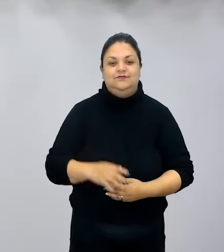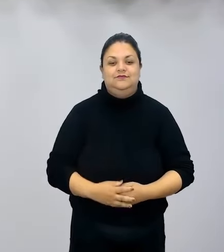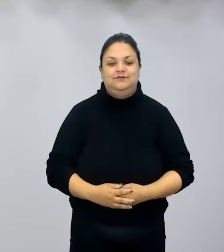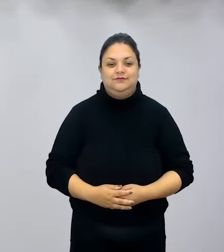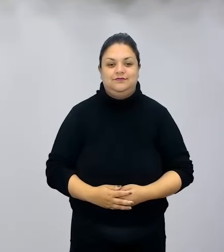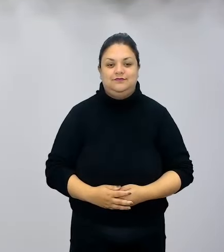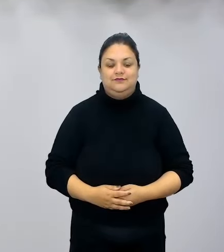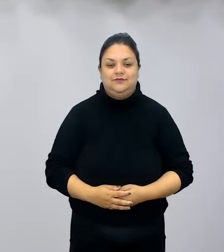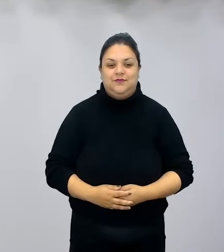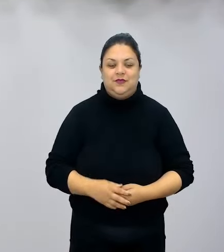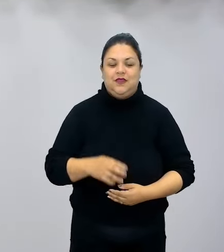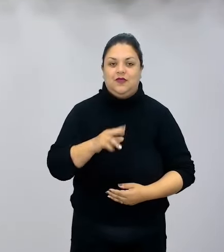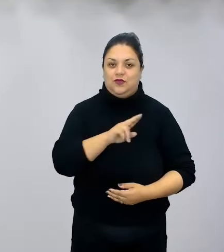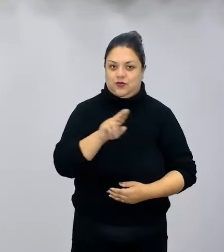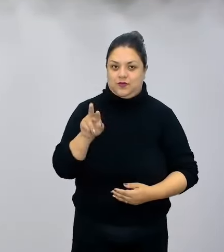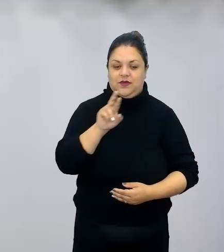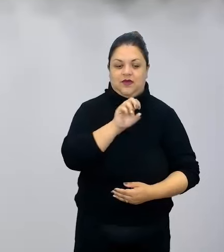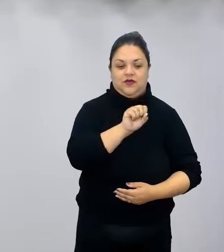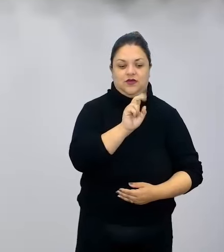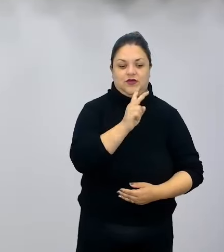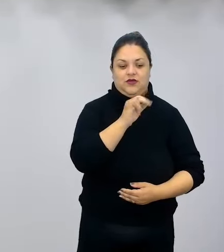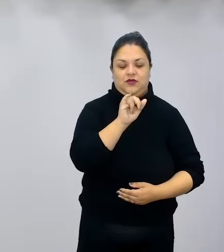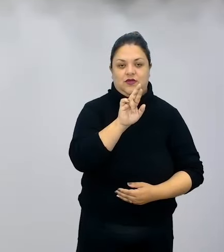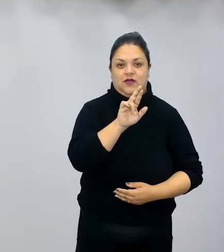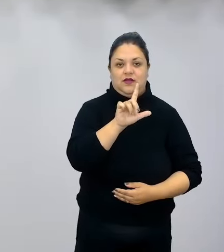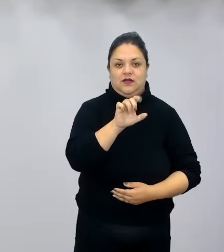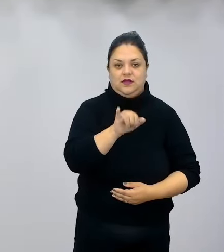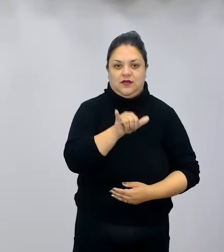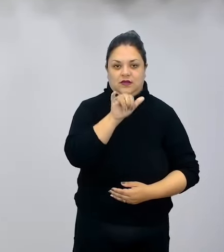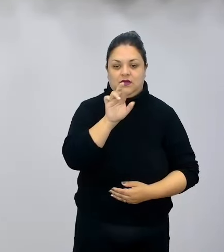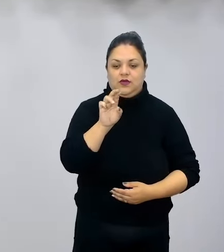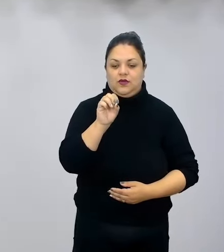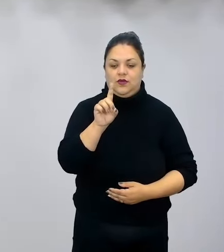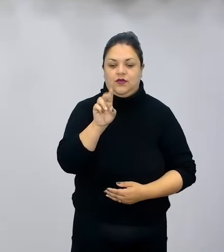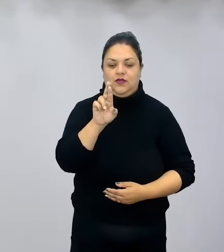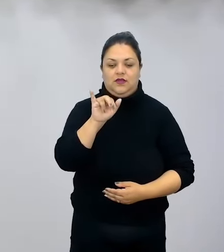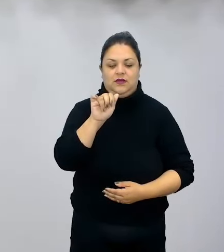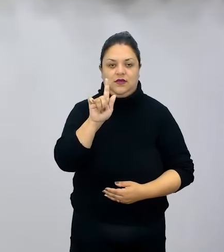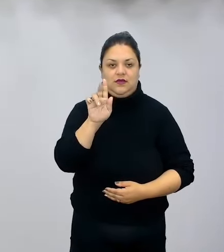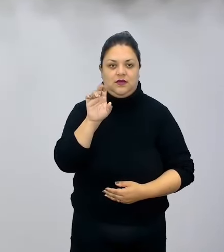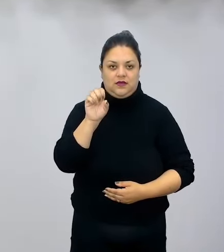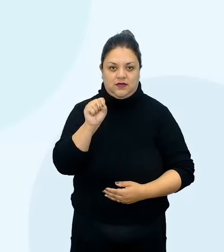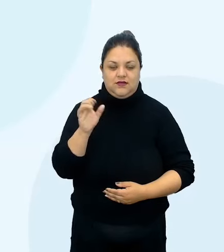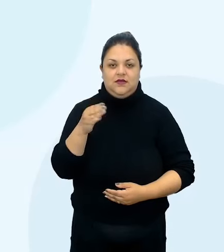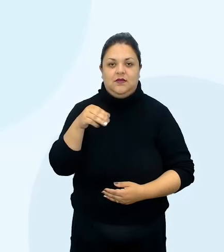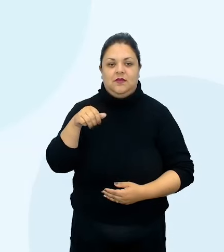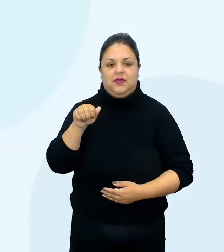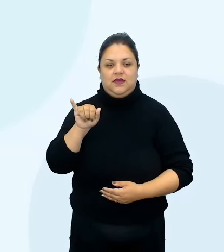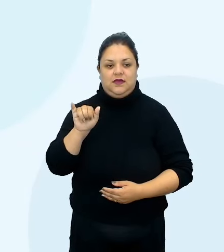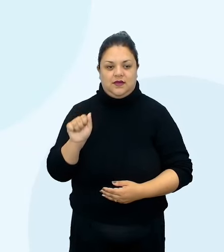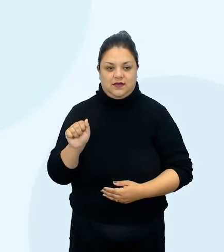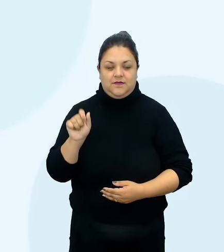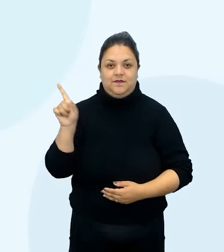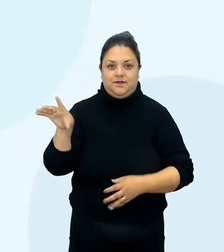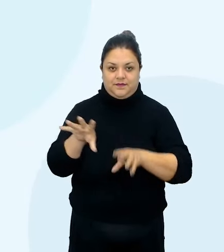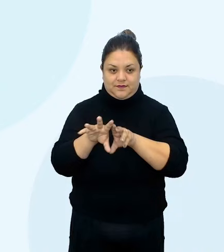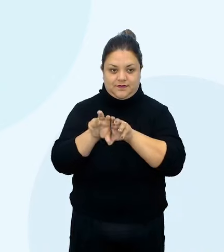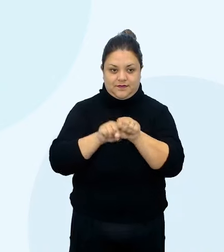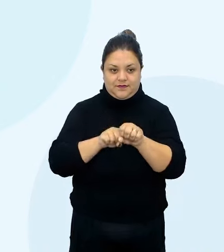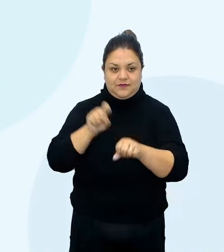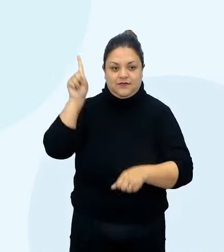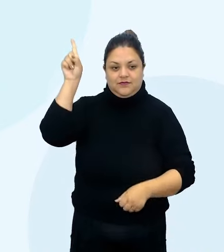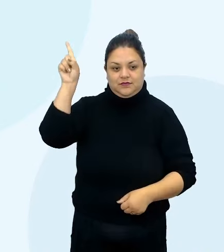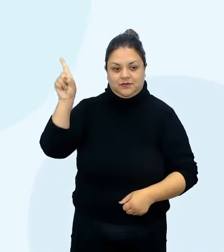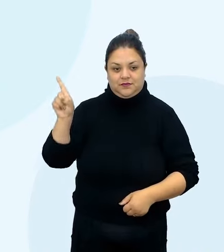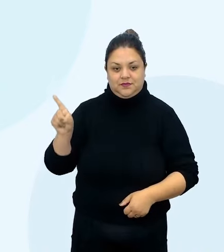Shirley Rodrigues Maia. Vou falar um pouquinho dela para vocês. Ela é graduada em Pedagogia, tem mestrado